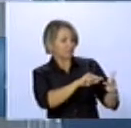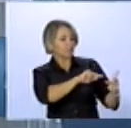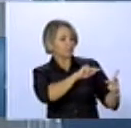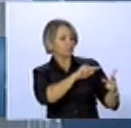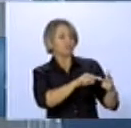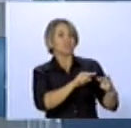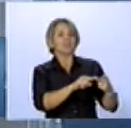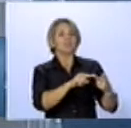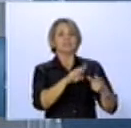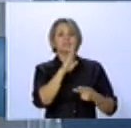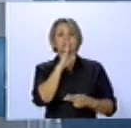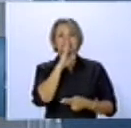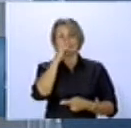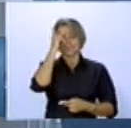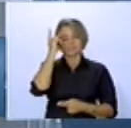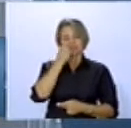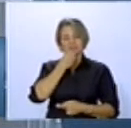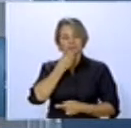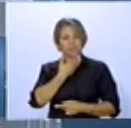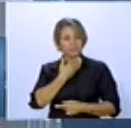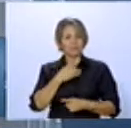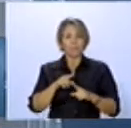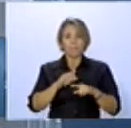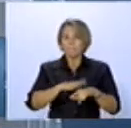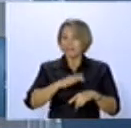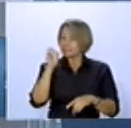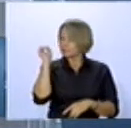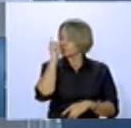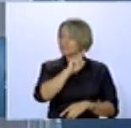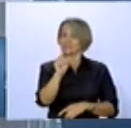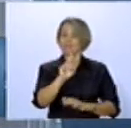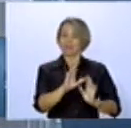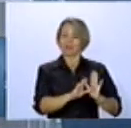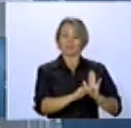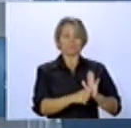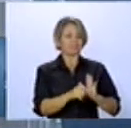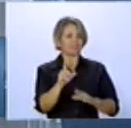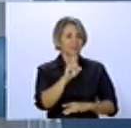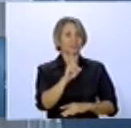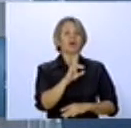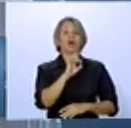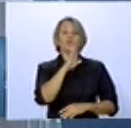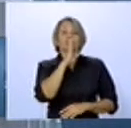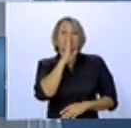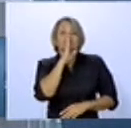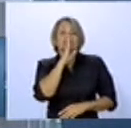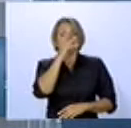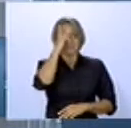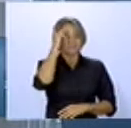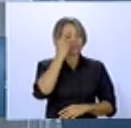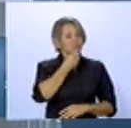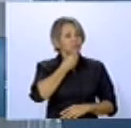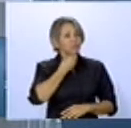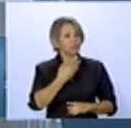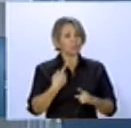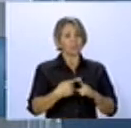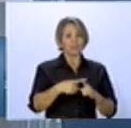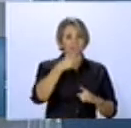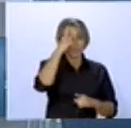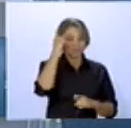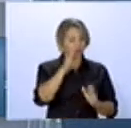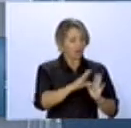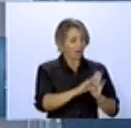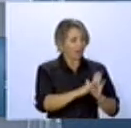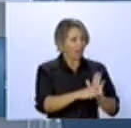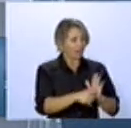na nossa visão mais grave não é a corrupção e sim O Silêncio dos bons faz